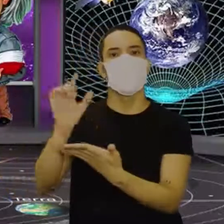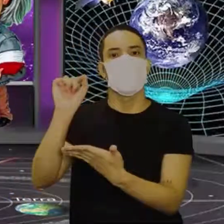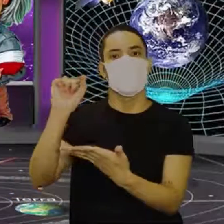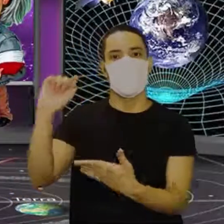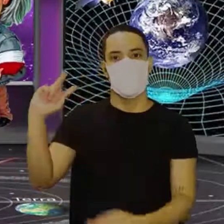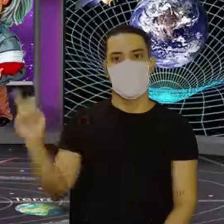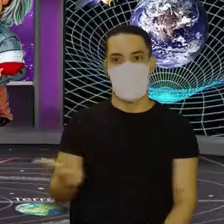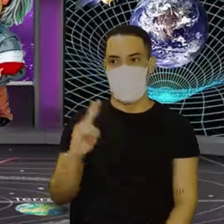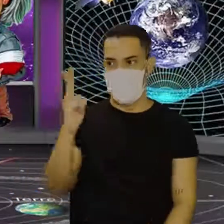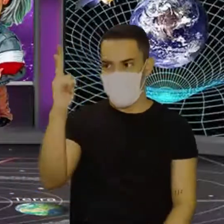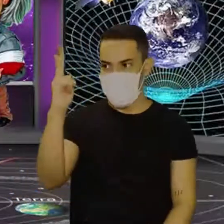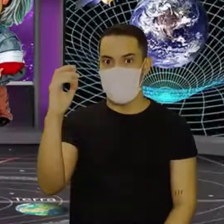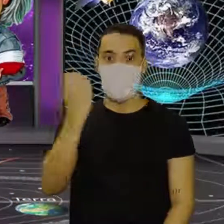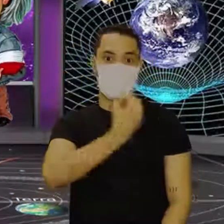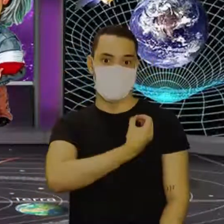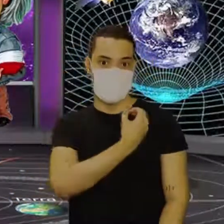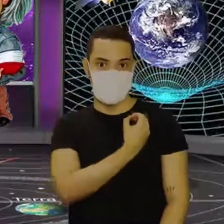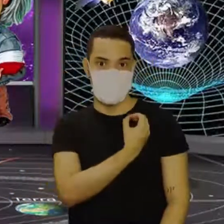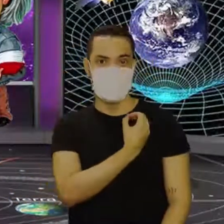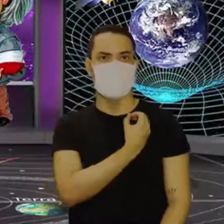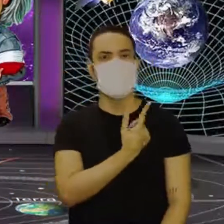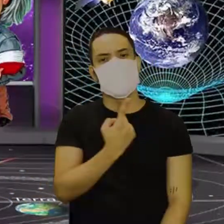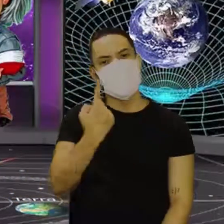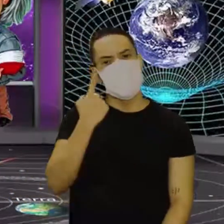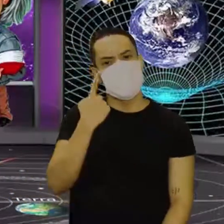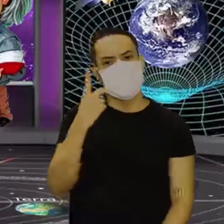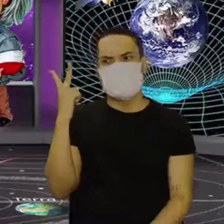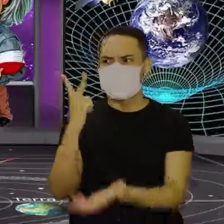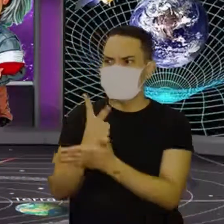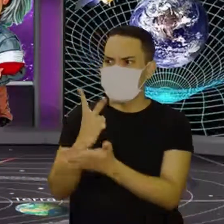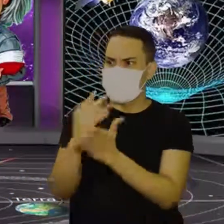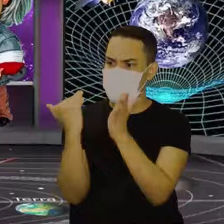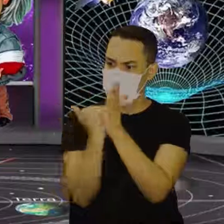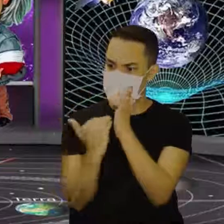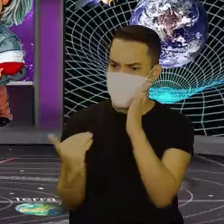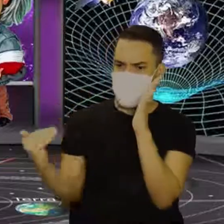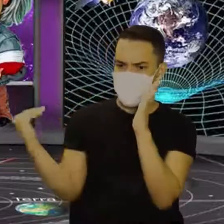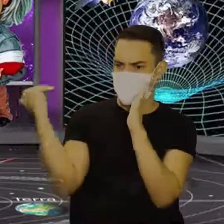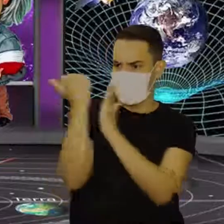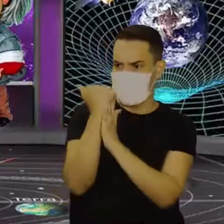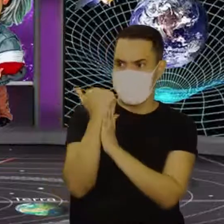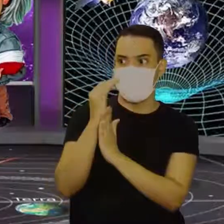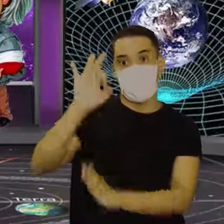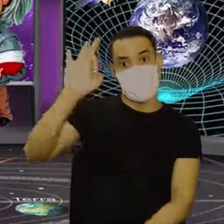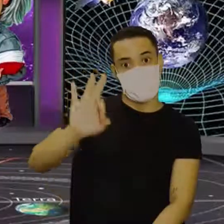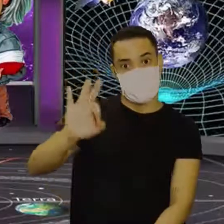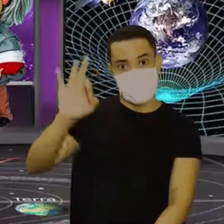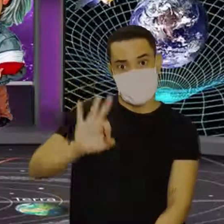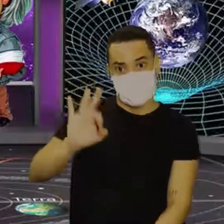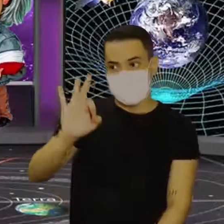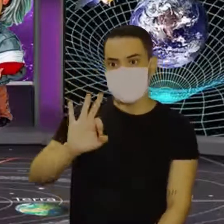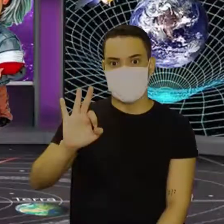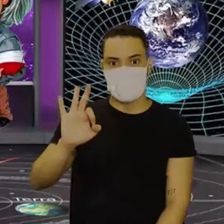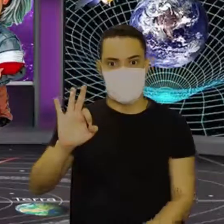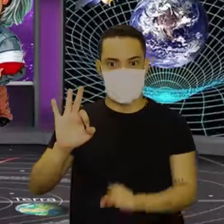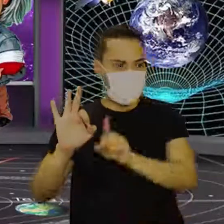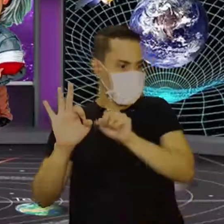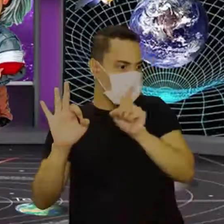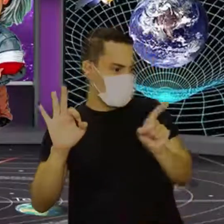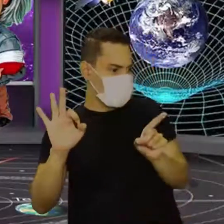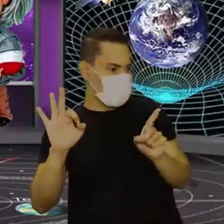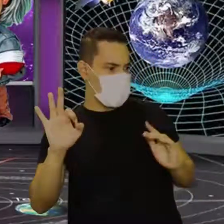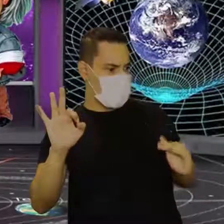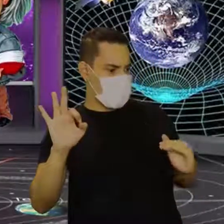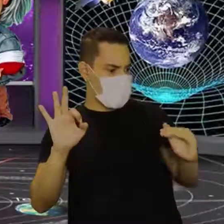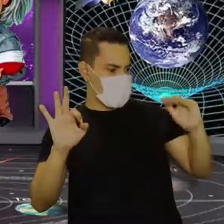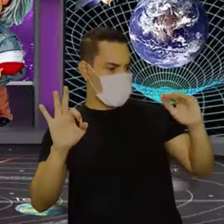e começou a fazer algumas proporções. Ele pensou, toda vez que eu aumento tantos por cento aqui